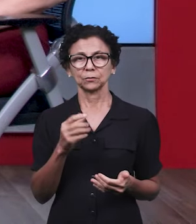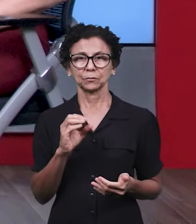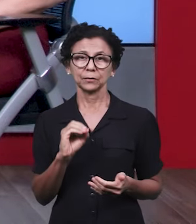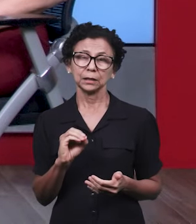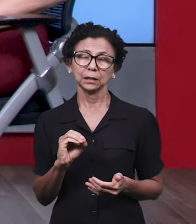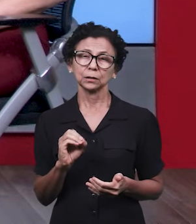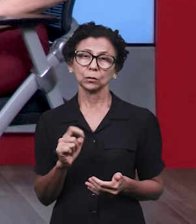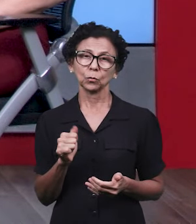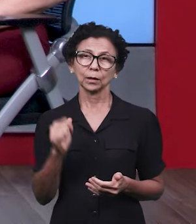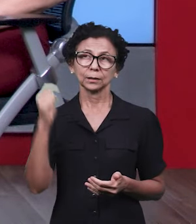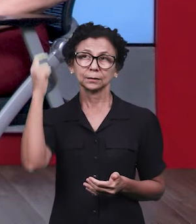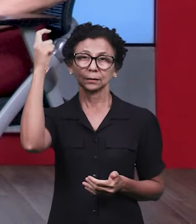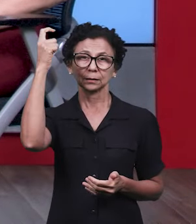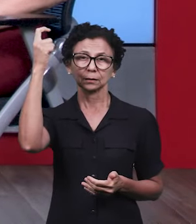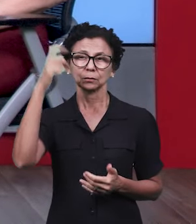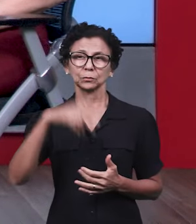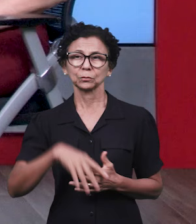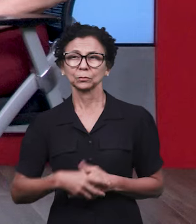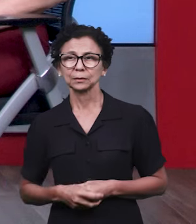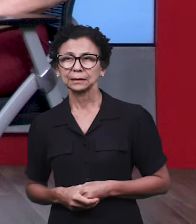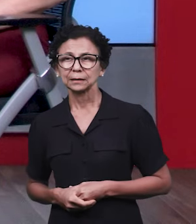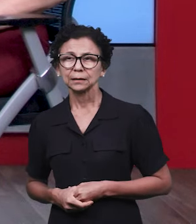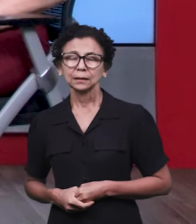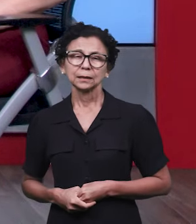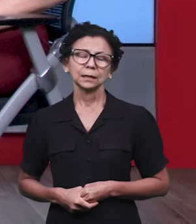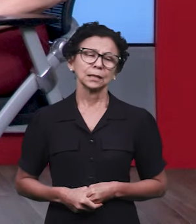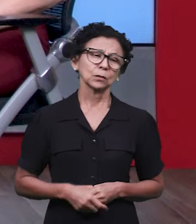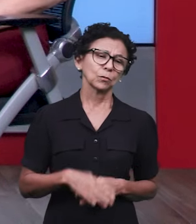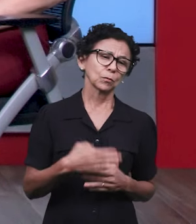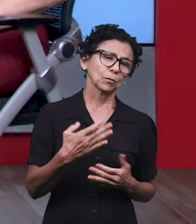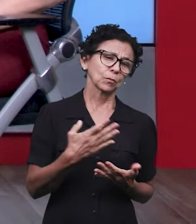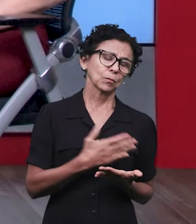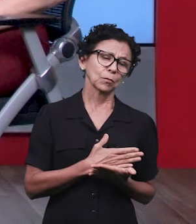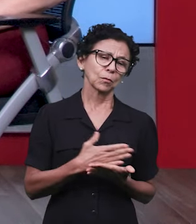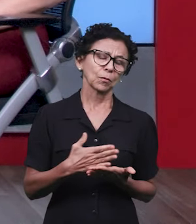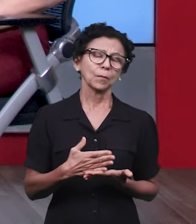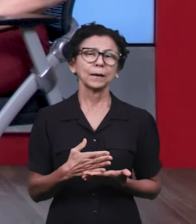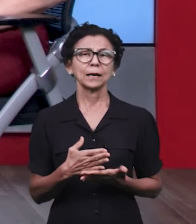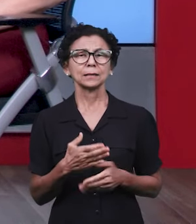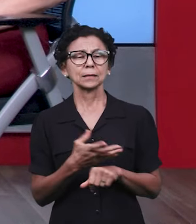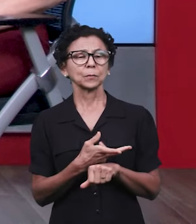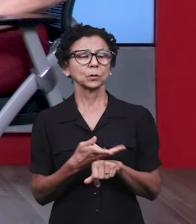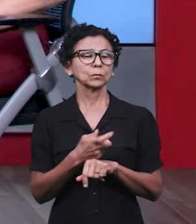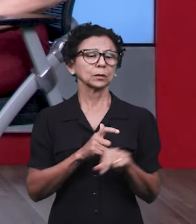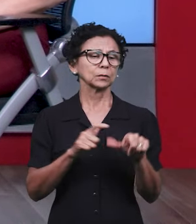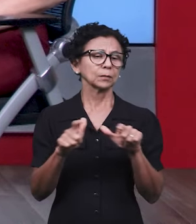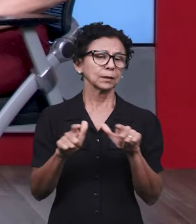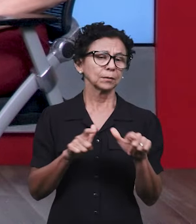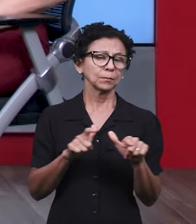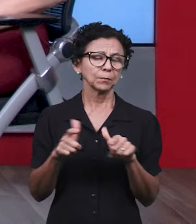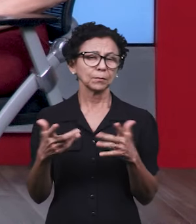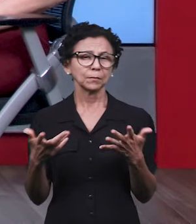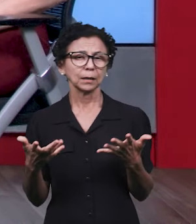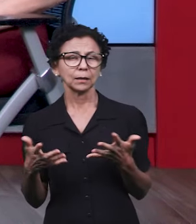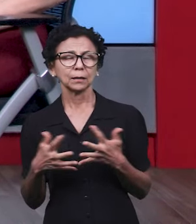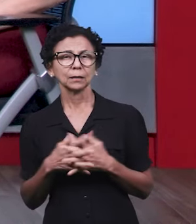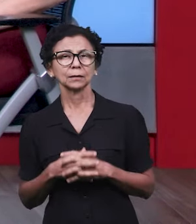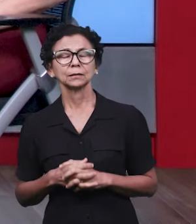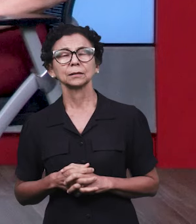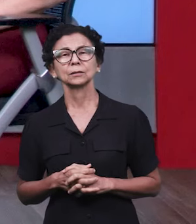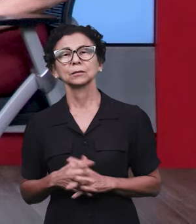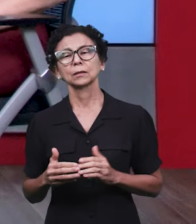para uma faculdade, ele vai buscar um emprego, então ele aumenta o círculo social, passa a ser diferente. Os nossos